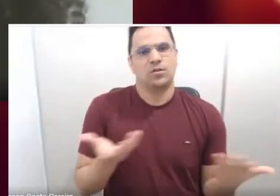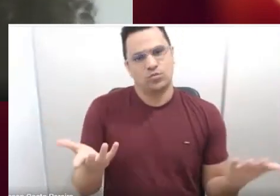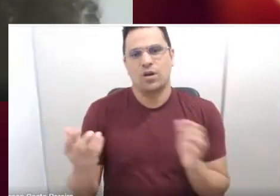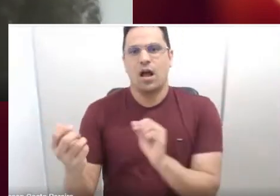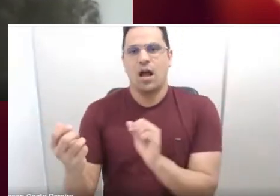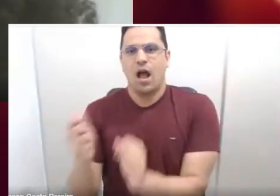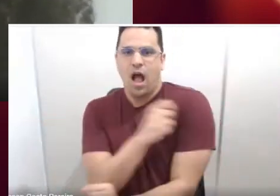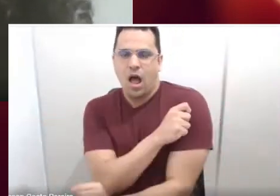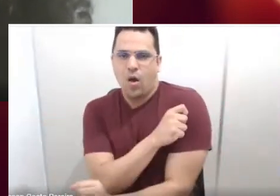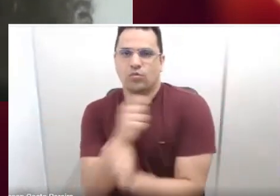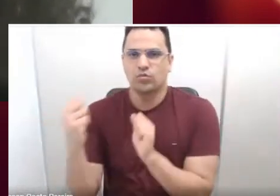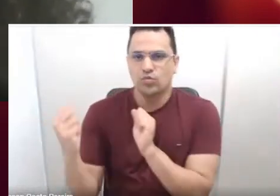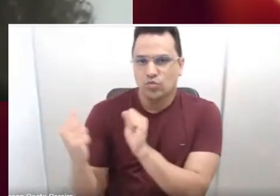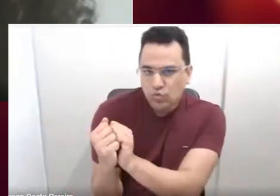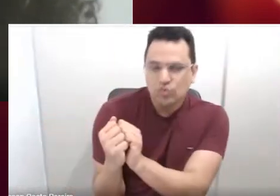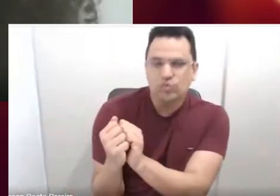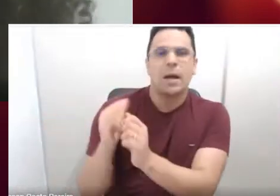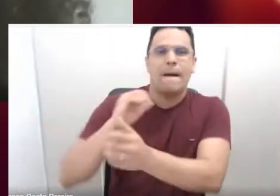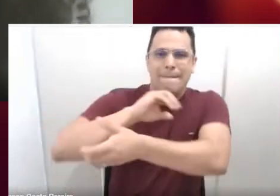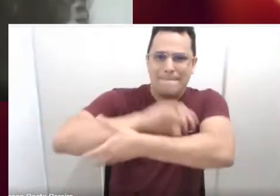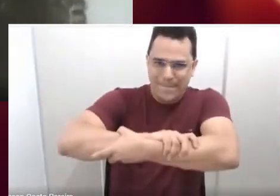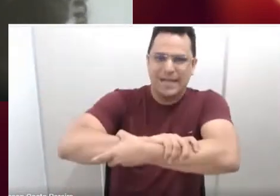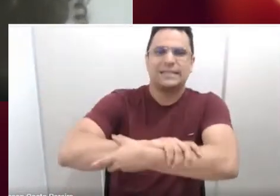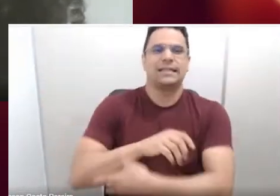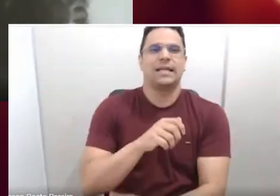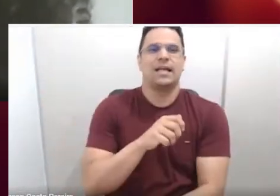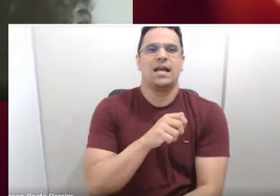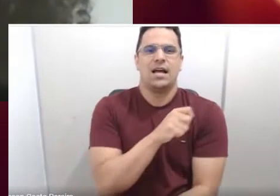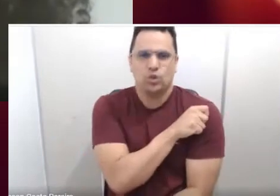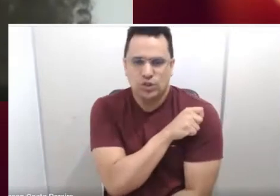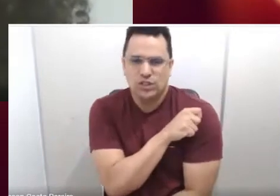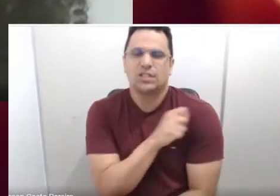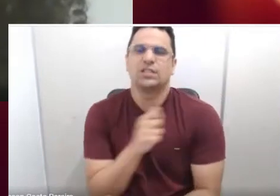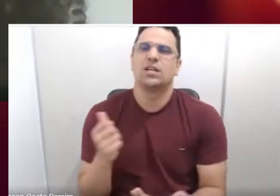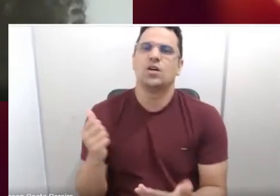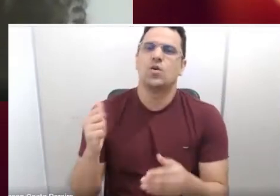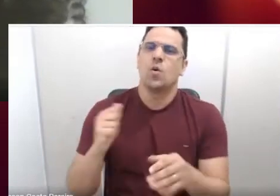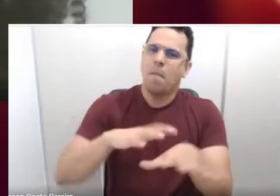junto ao movimento estudantil, porque aí sim a gente consegue